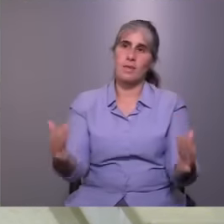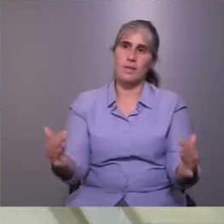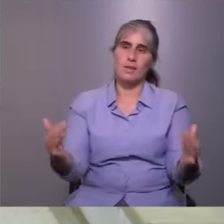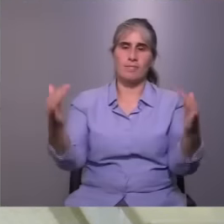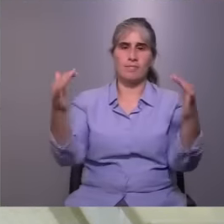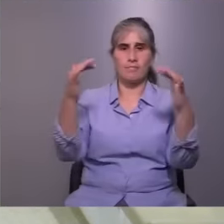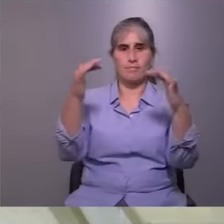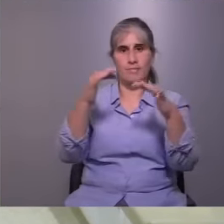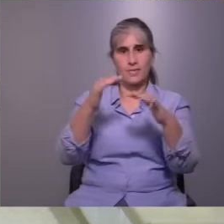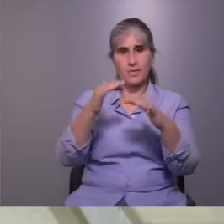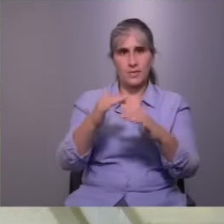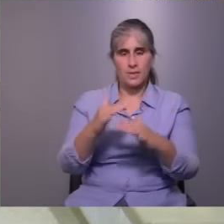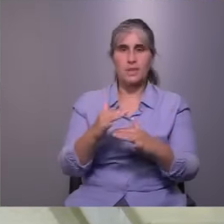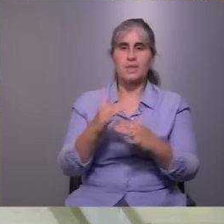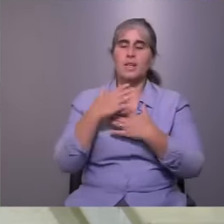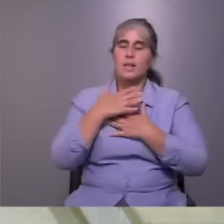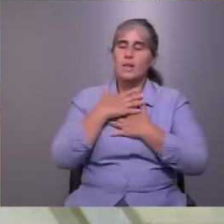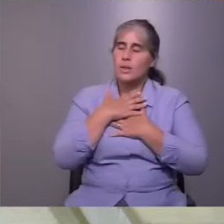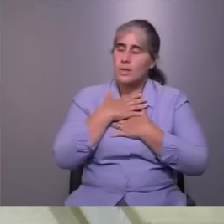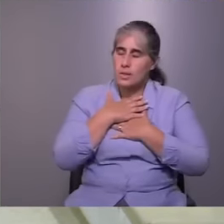Dominum. Cantamos todos.